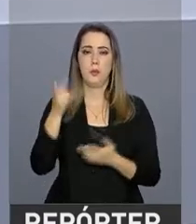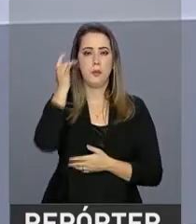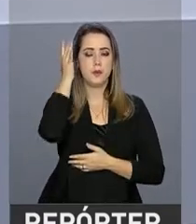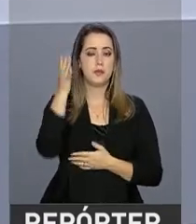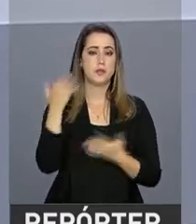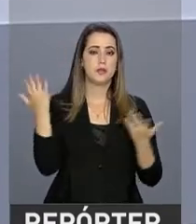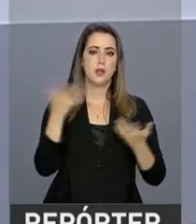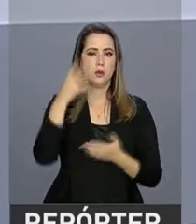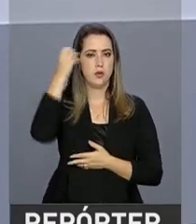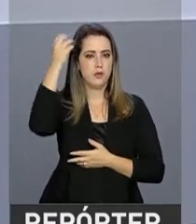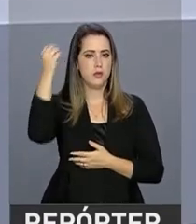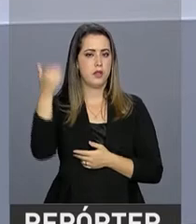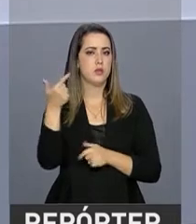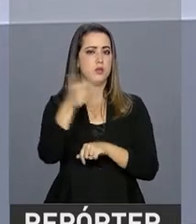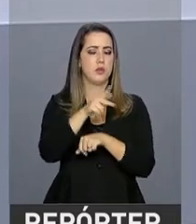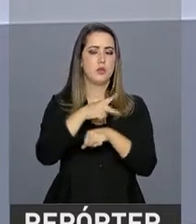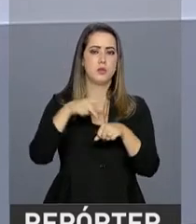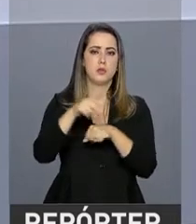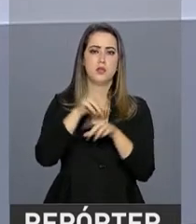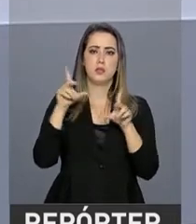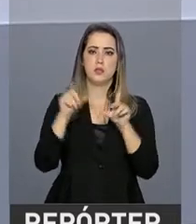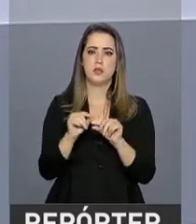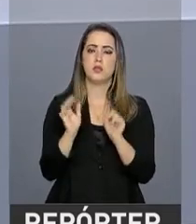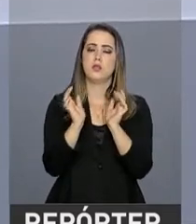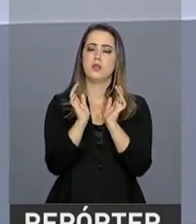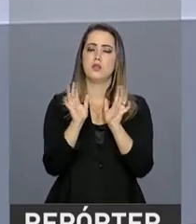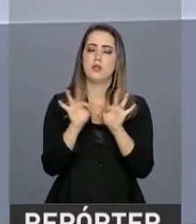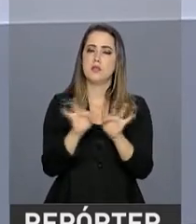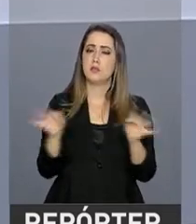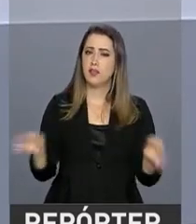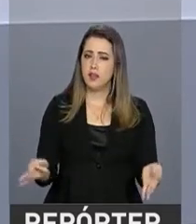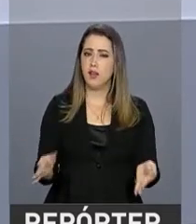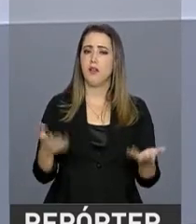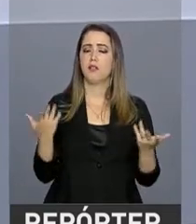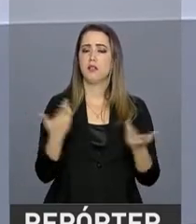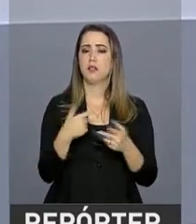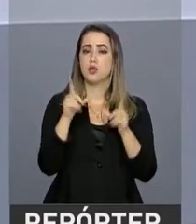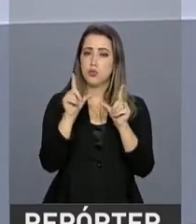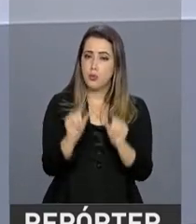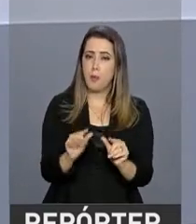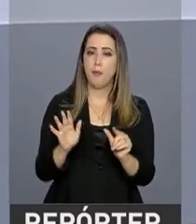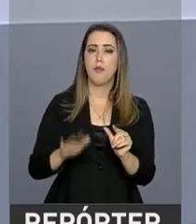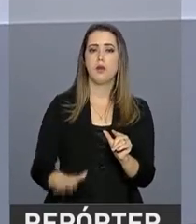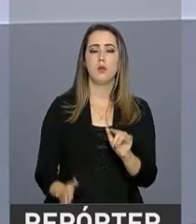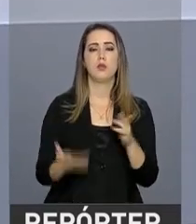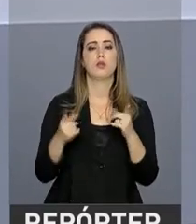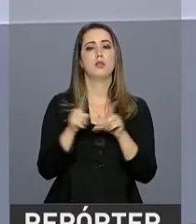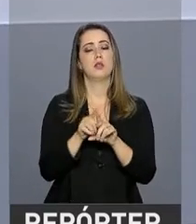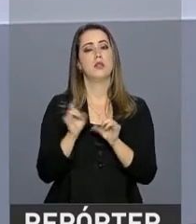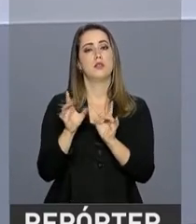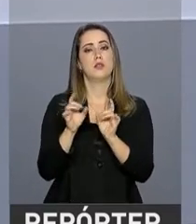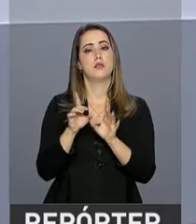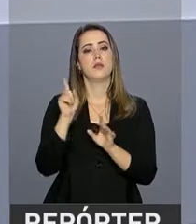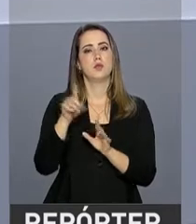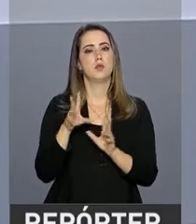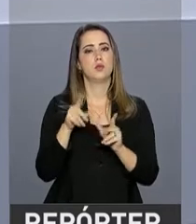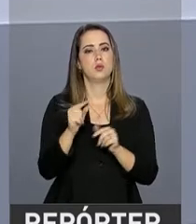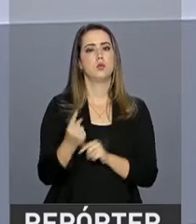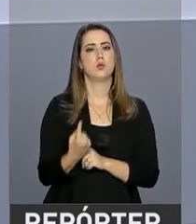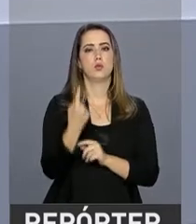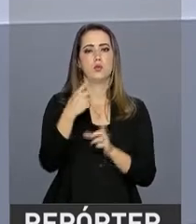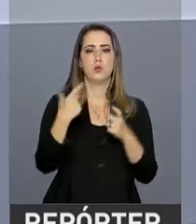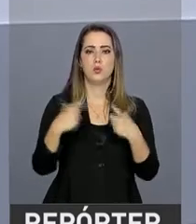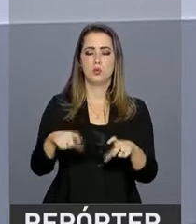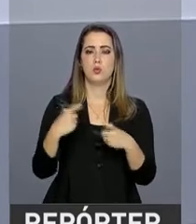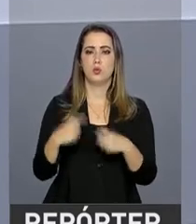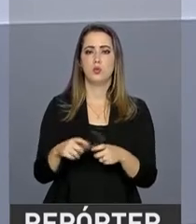de embarque para outros países, reduzir a burocracia e os custos, a exportação das carnes produzidas aqui será totalmente